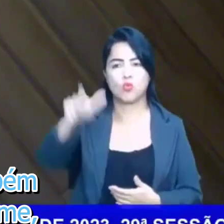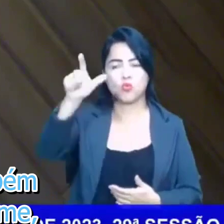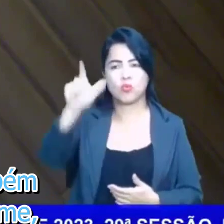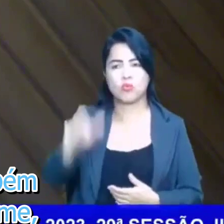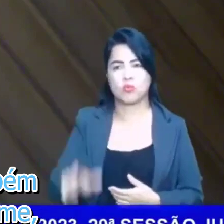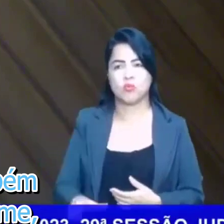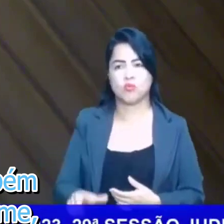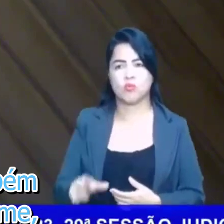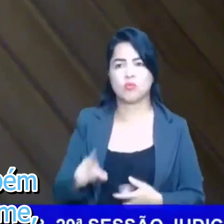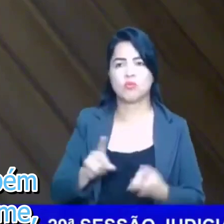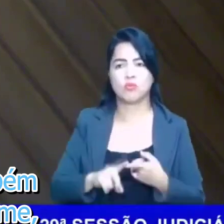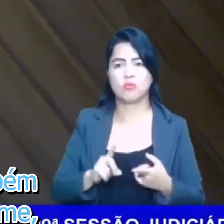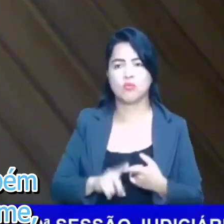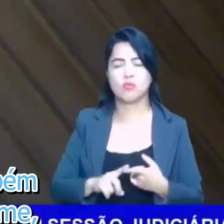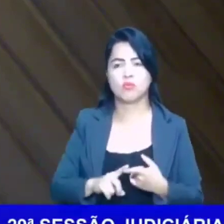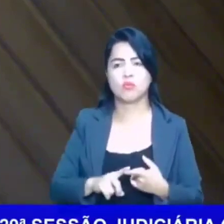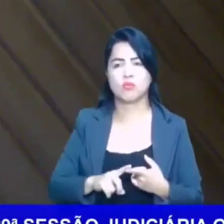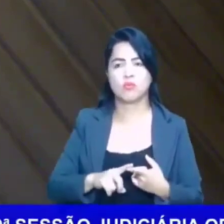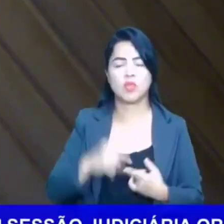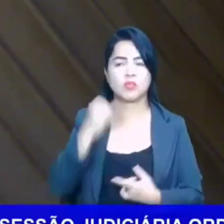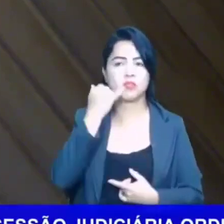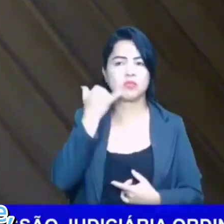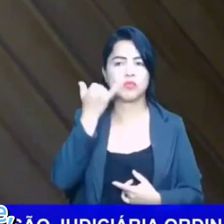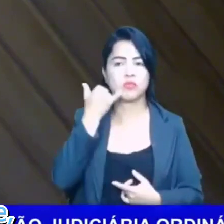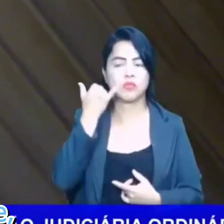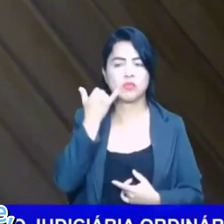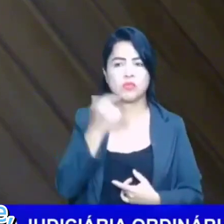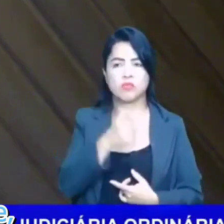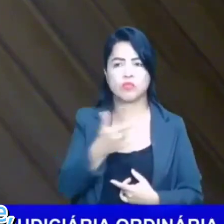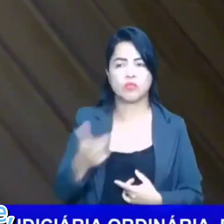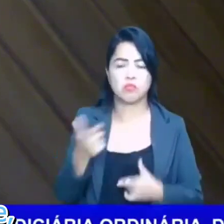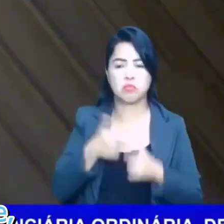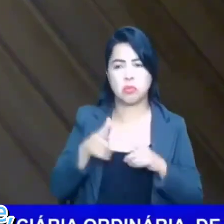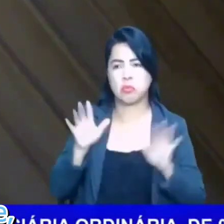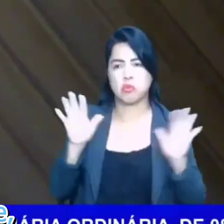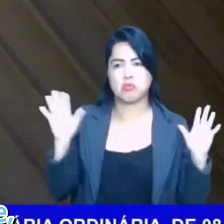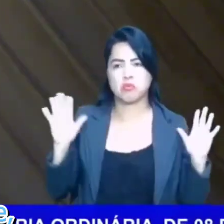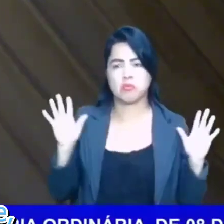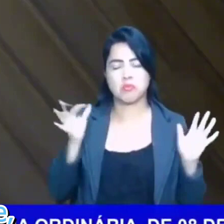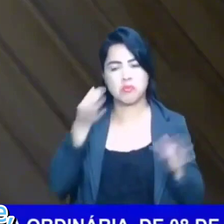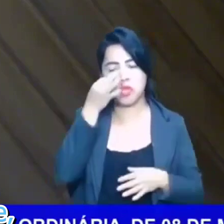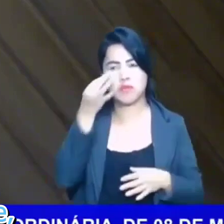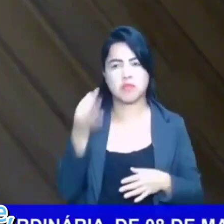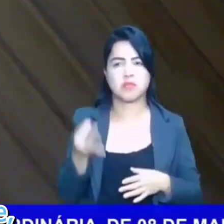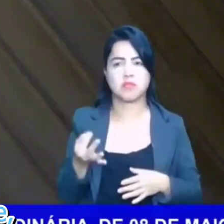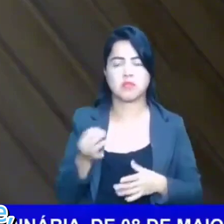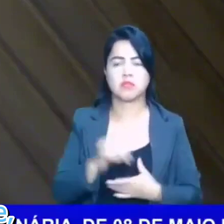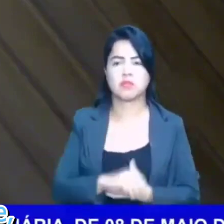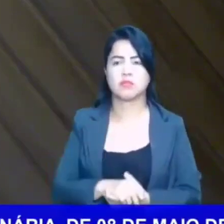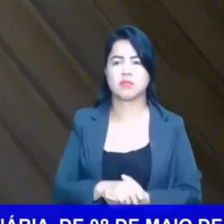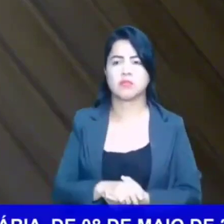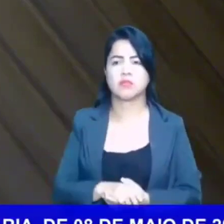pessoas que fizeram mídia para o Jaime, mas que não teria problema nisso, na visão dele.